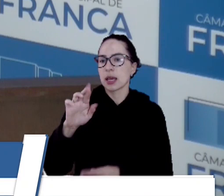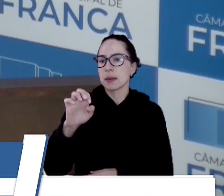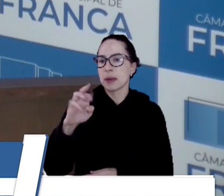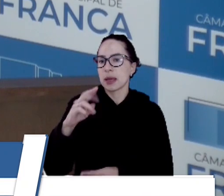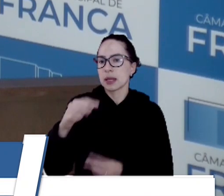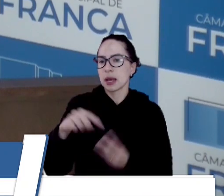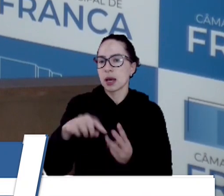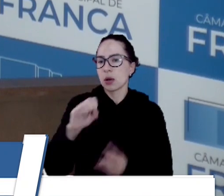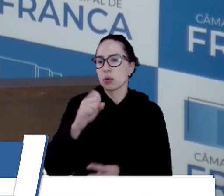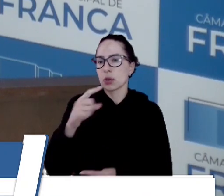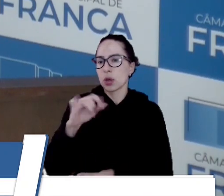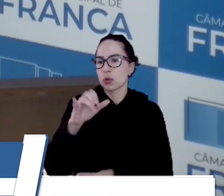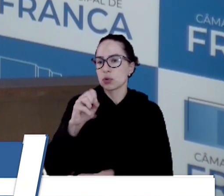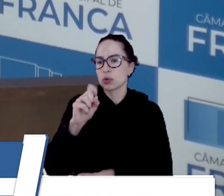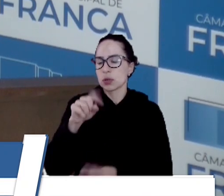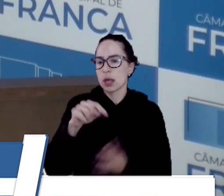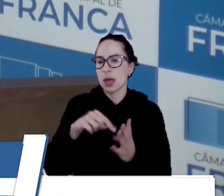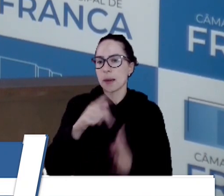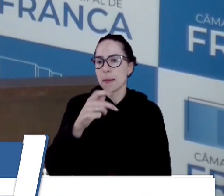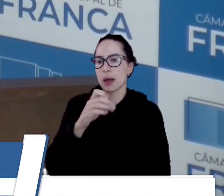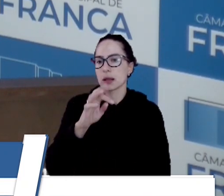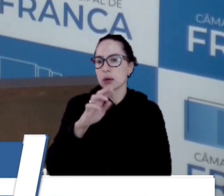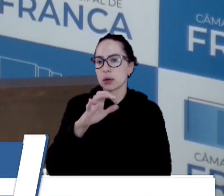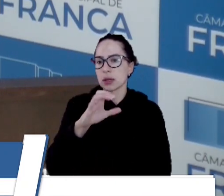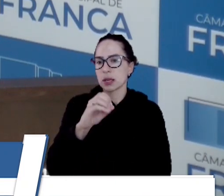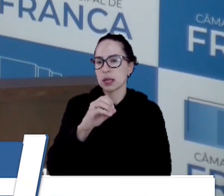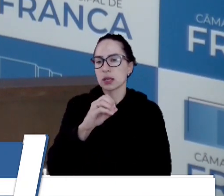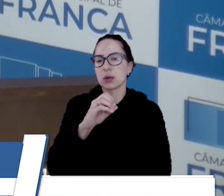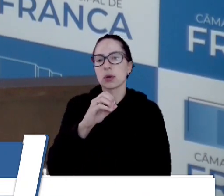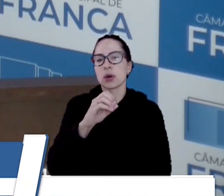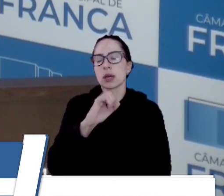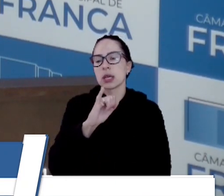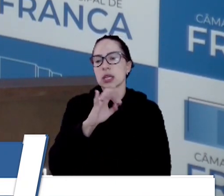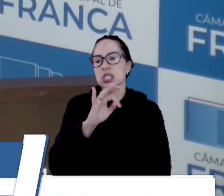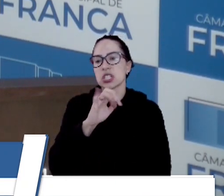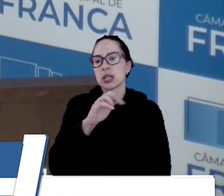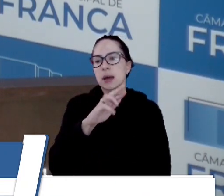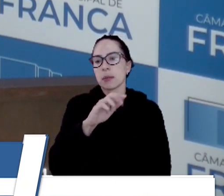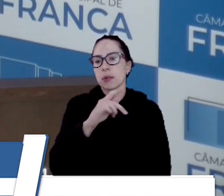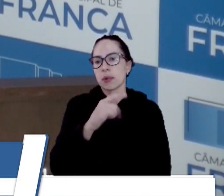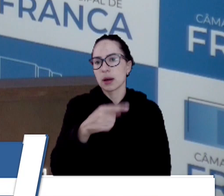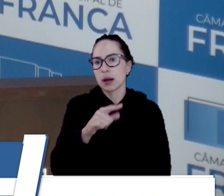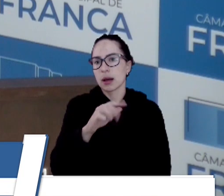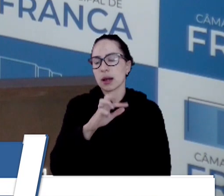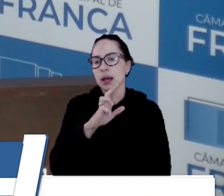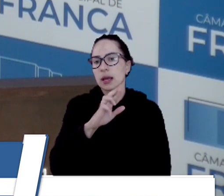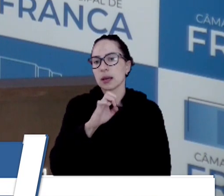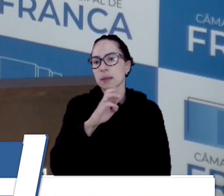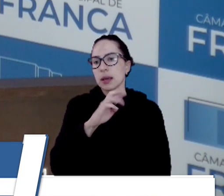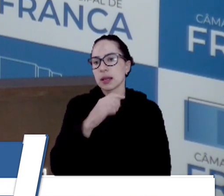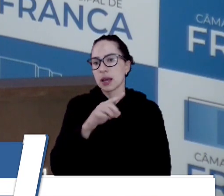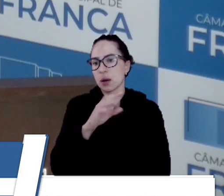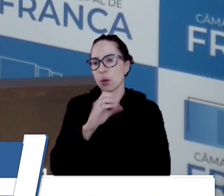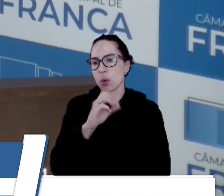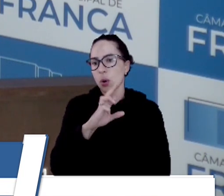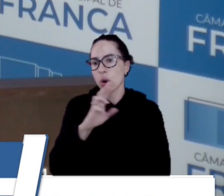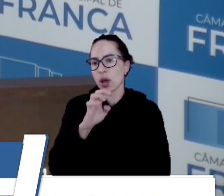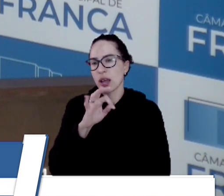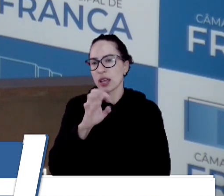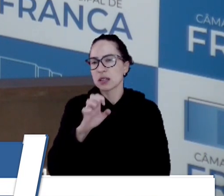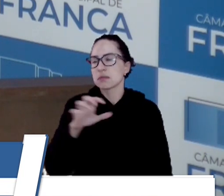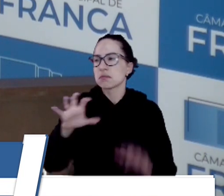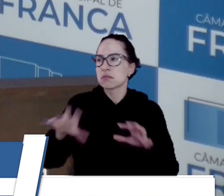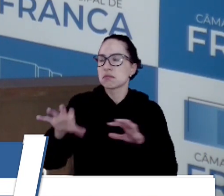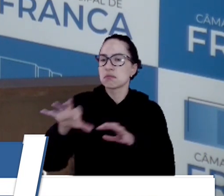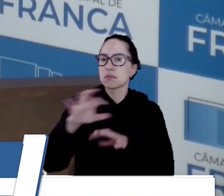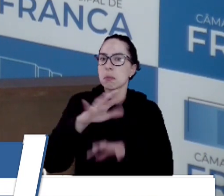Vista, Patrocínio Paulista, Itirapuã e Ribeirão Corrente. Então, nós perfazemos quase